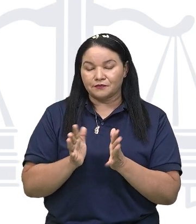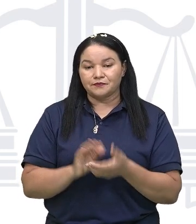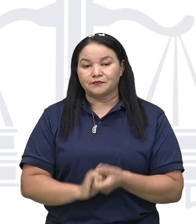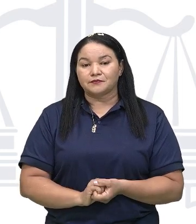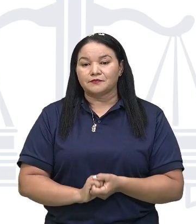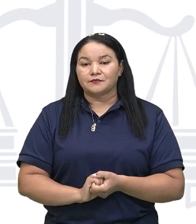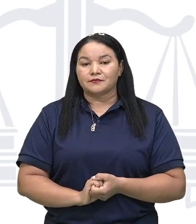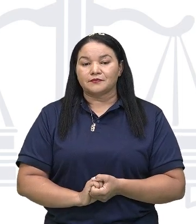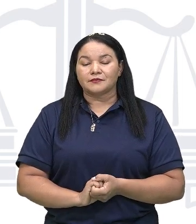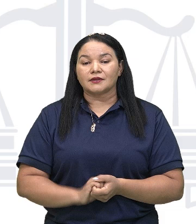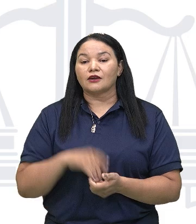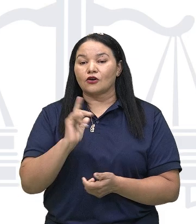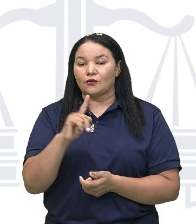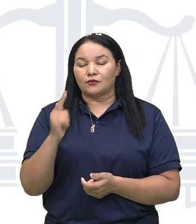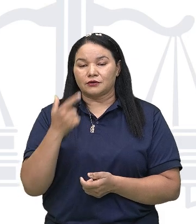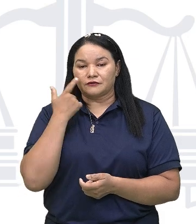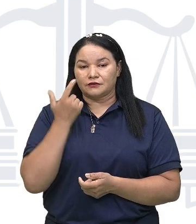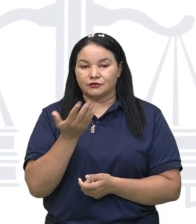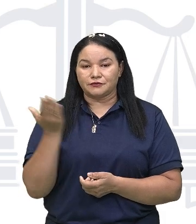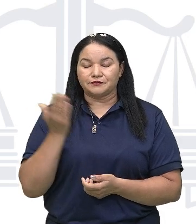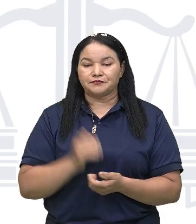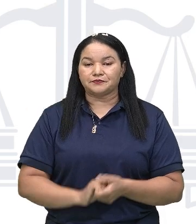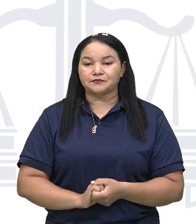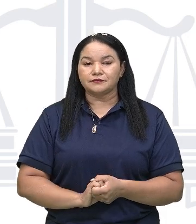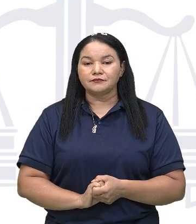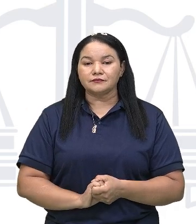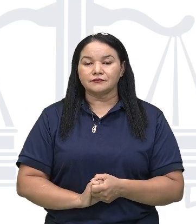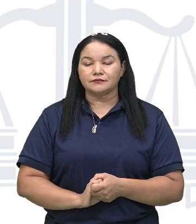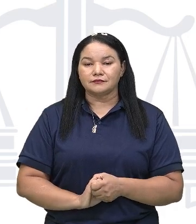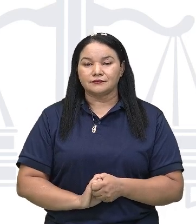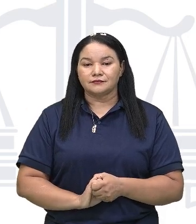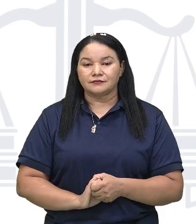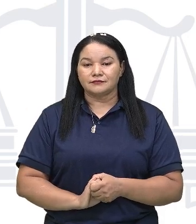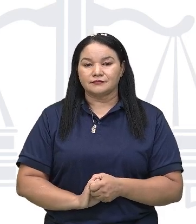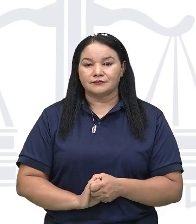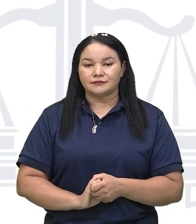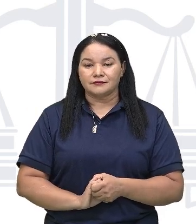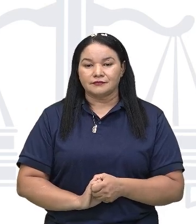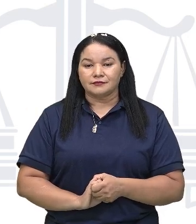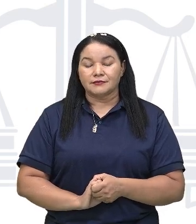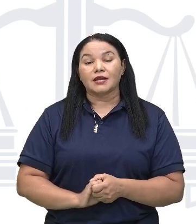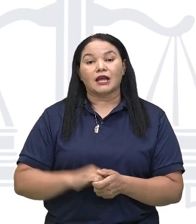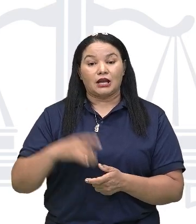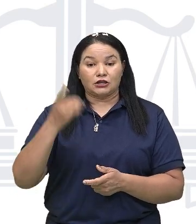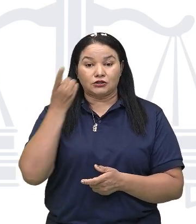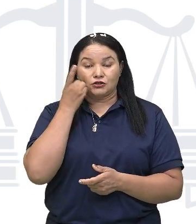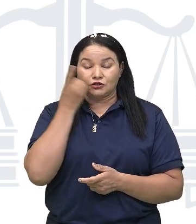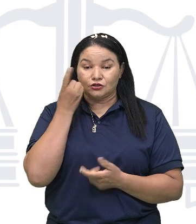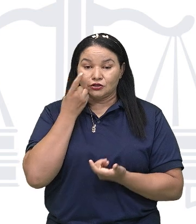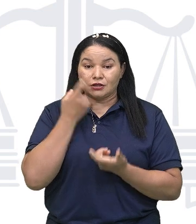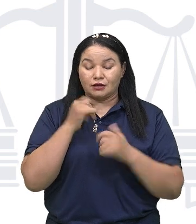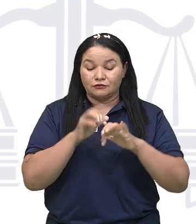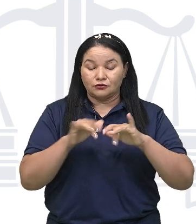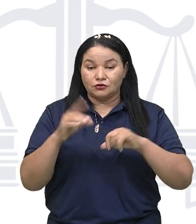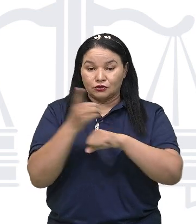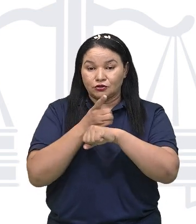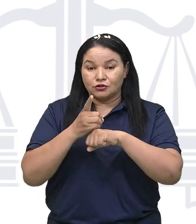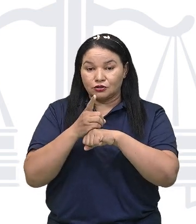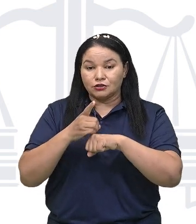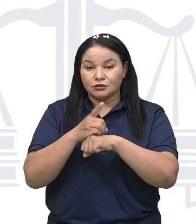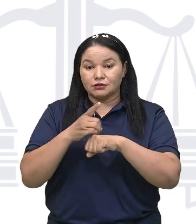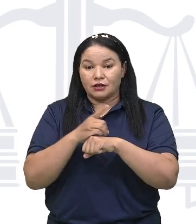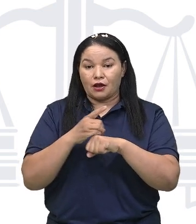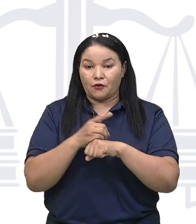mais uma temática, que é aí o nosso diário digital físico, né, na EJA. Nós vamos